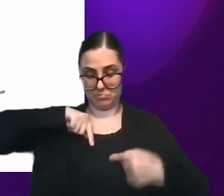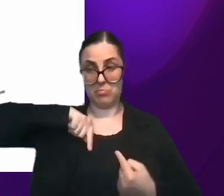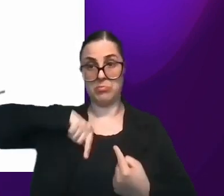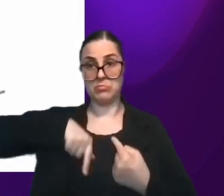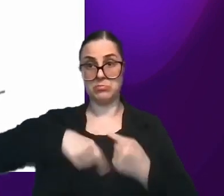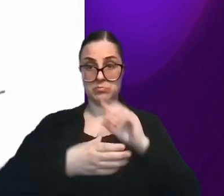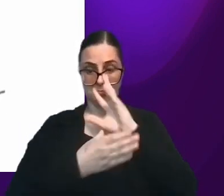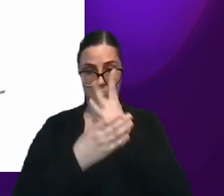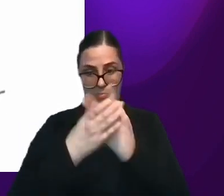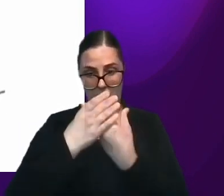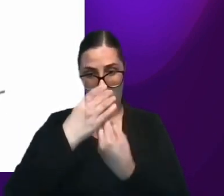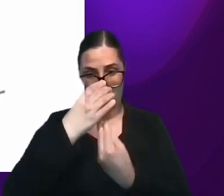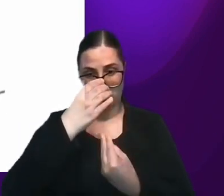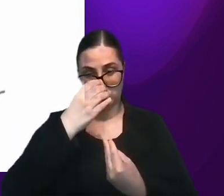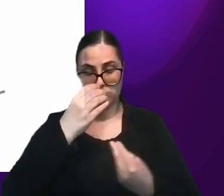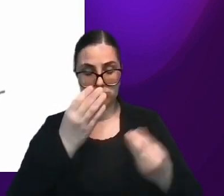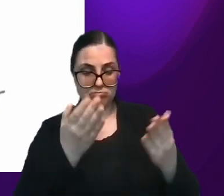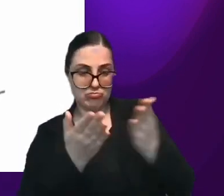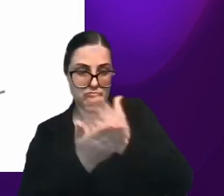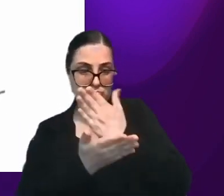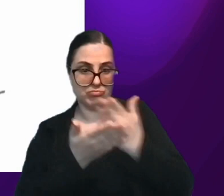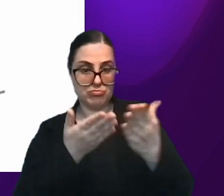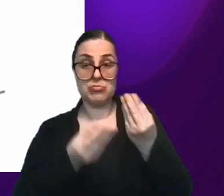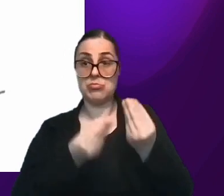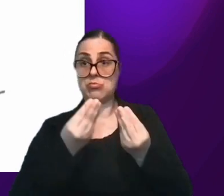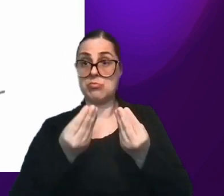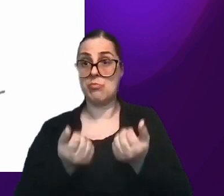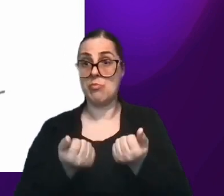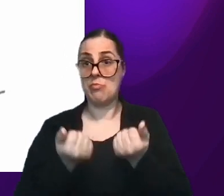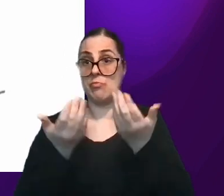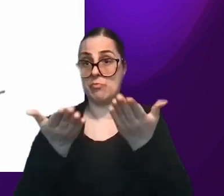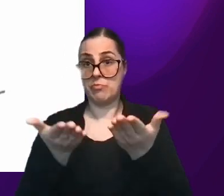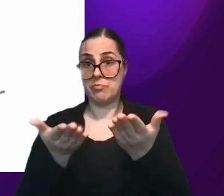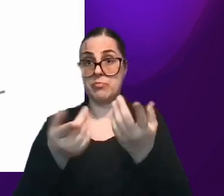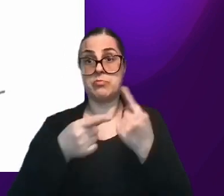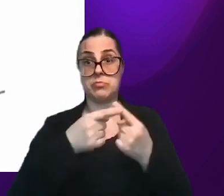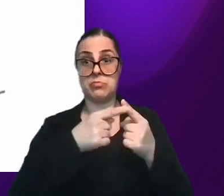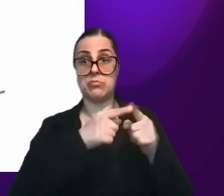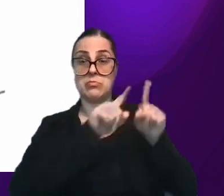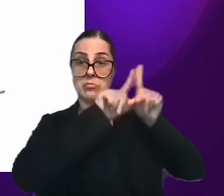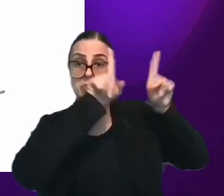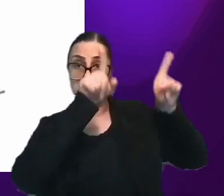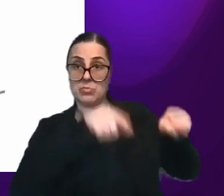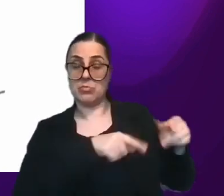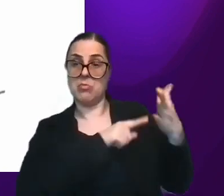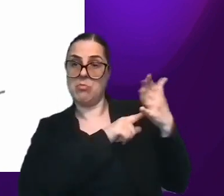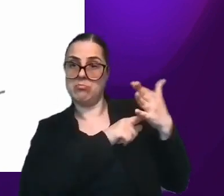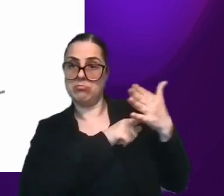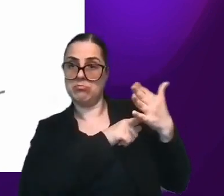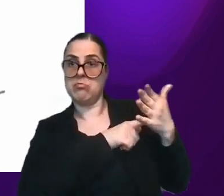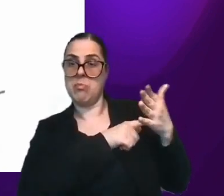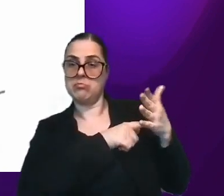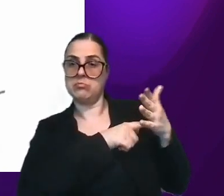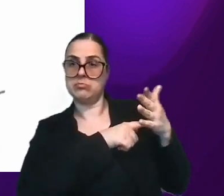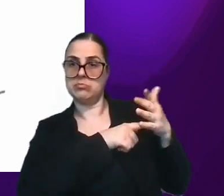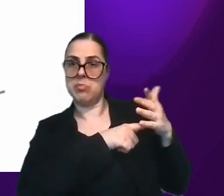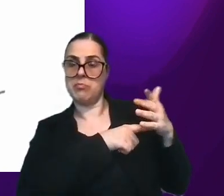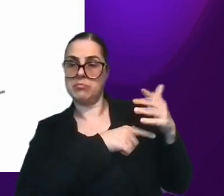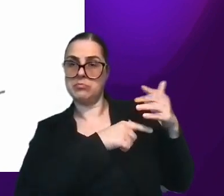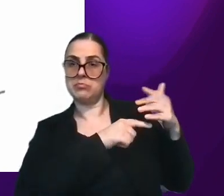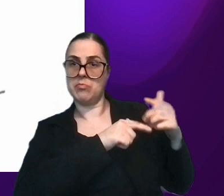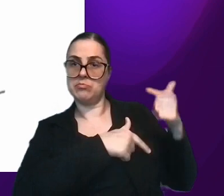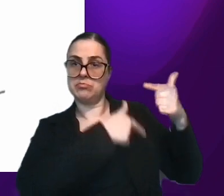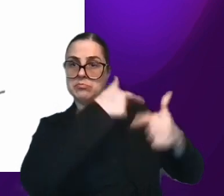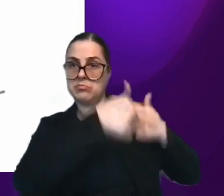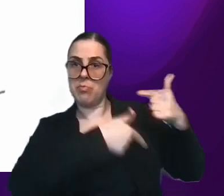oferecido. Lembrar que o que a máquina trabalha, assim como o rim, não é exatamente com o fluxo de sangue, mas com o fluxo